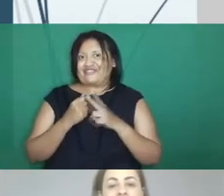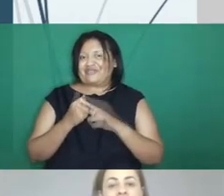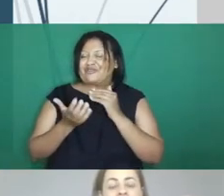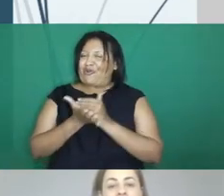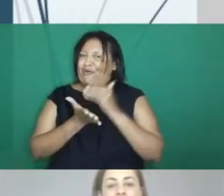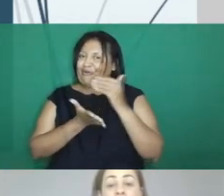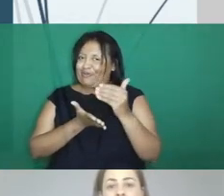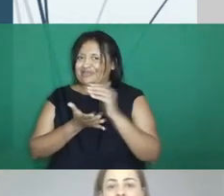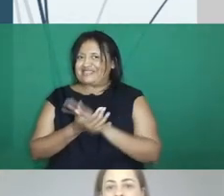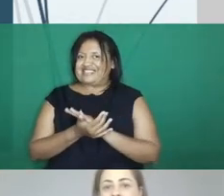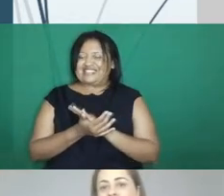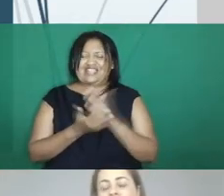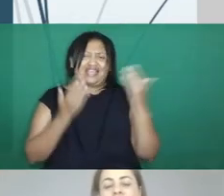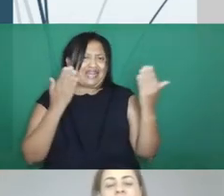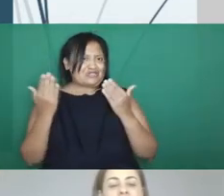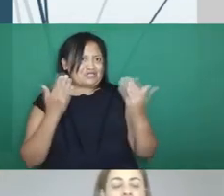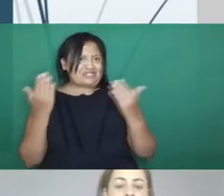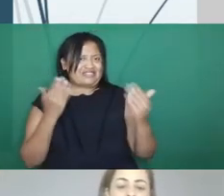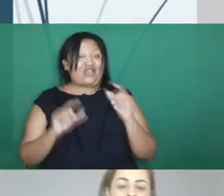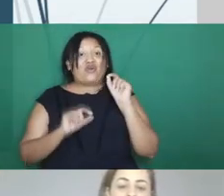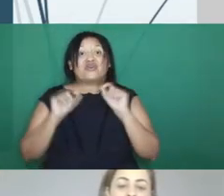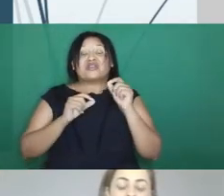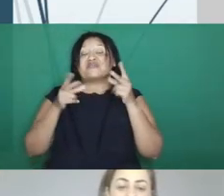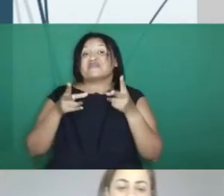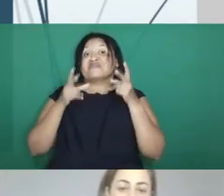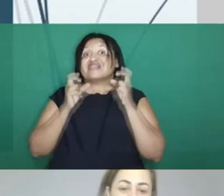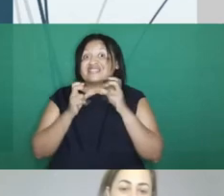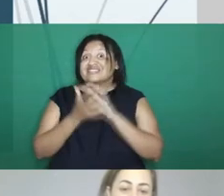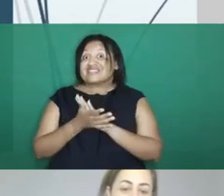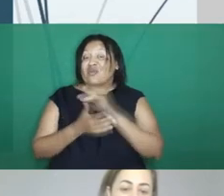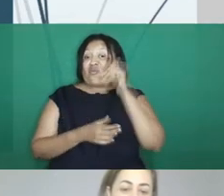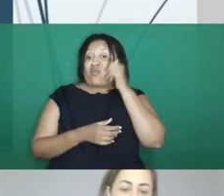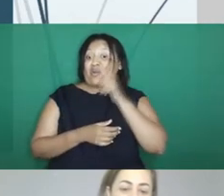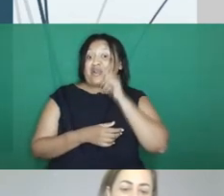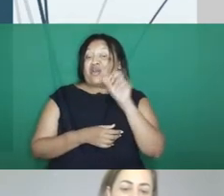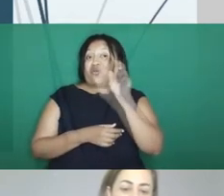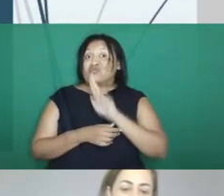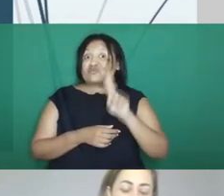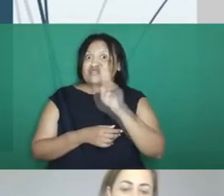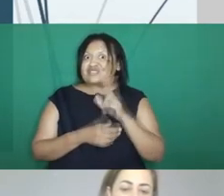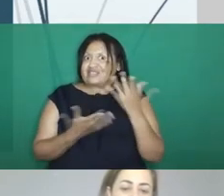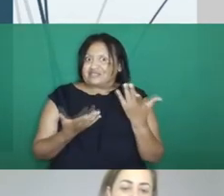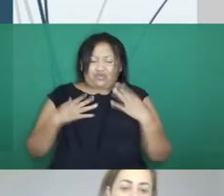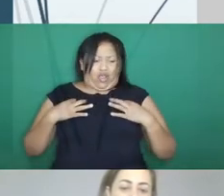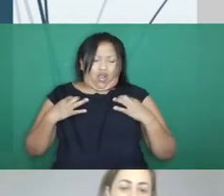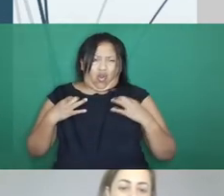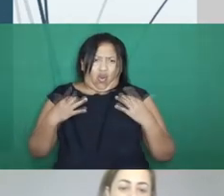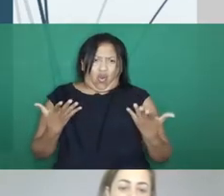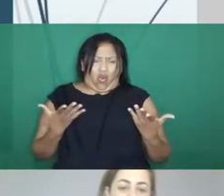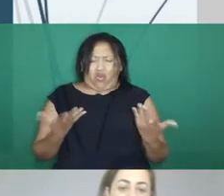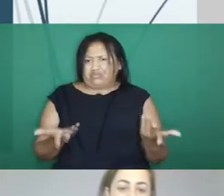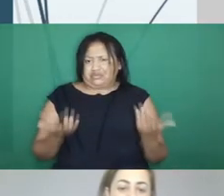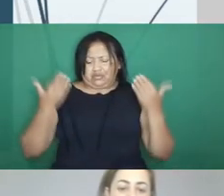aí conversando se relacionando e aí o que que a gente percebe a gente percebe uma mulher que tá utilizando uma